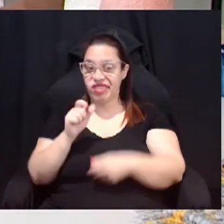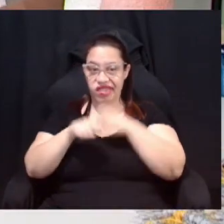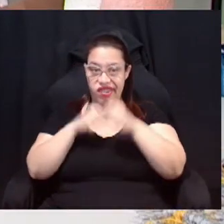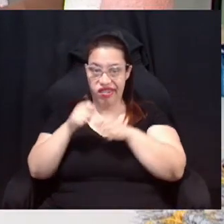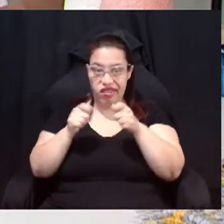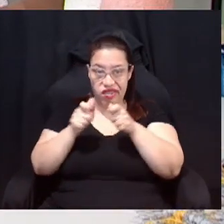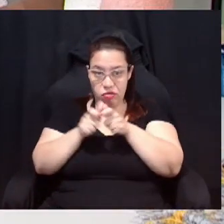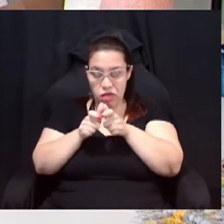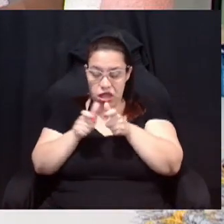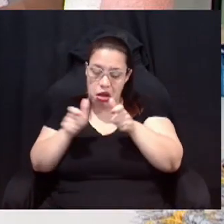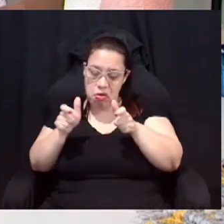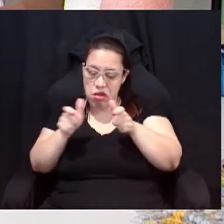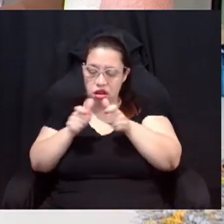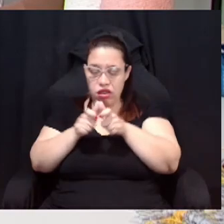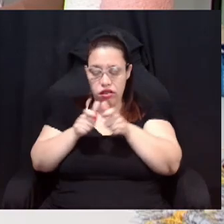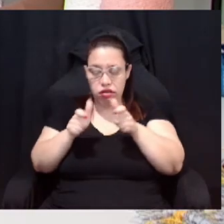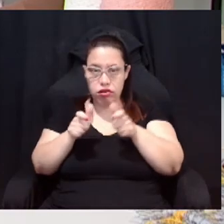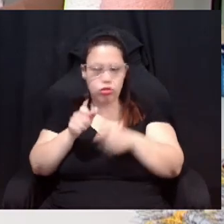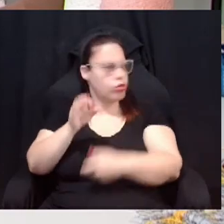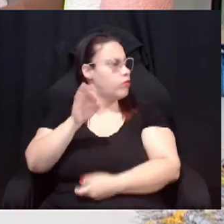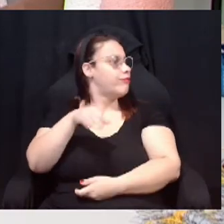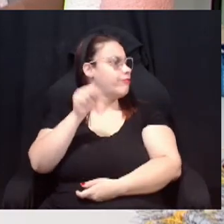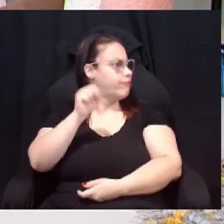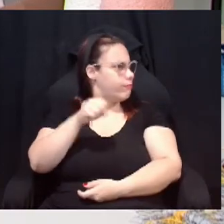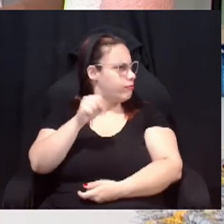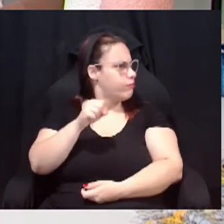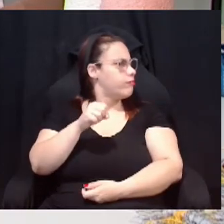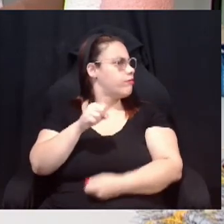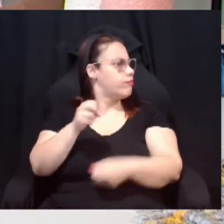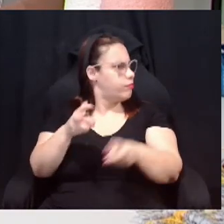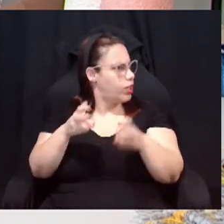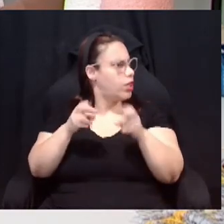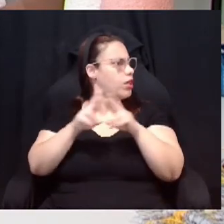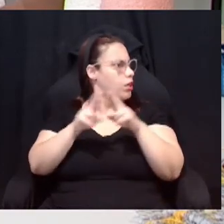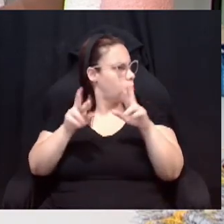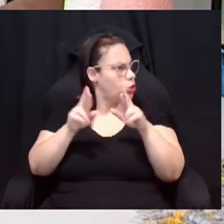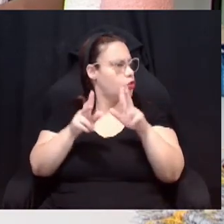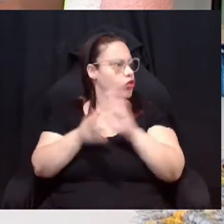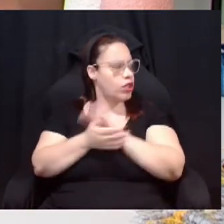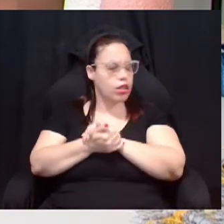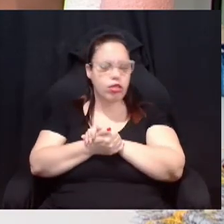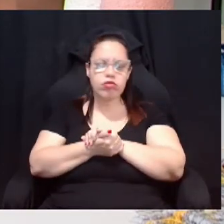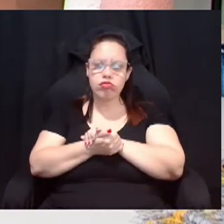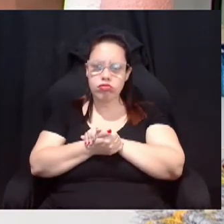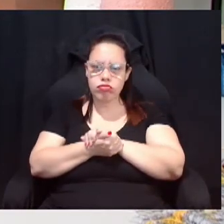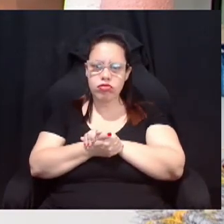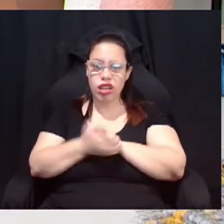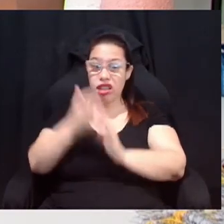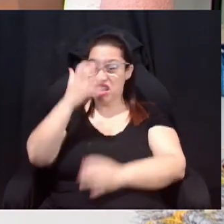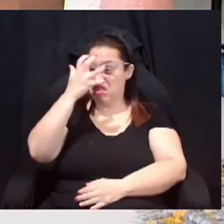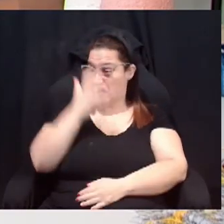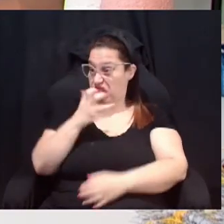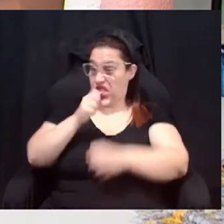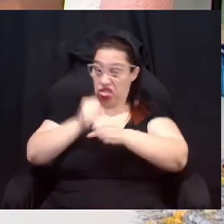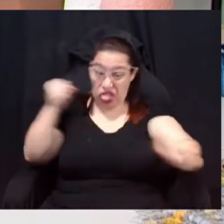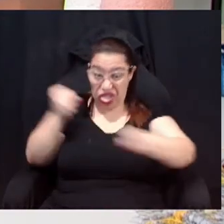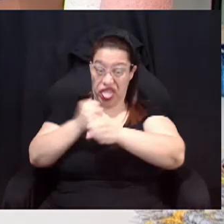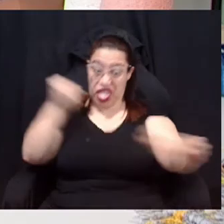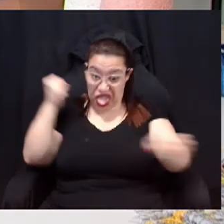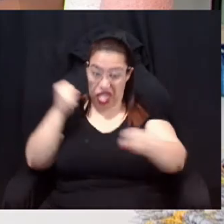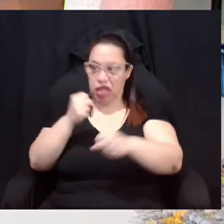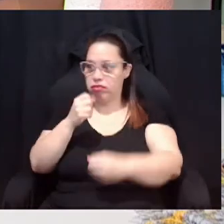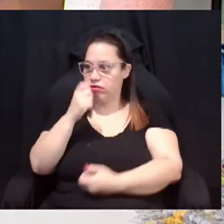aberto. Ai, jura? Juro, percebo a diferença. Tem gente que tá mais brava, então puxa bastante